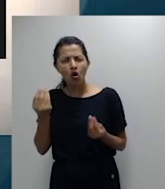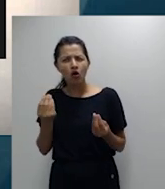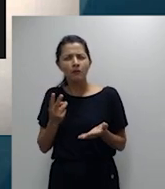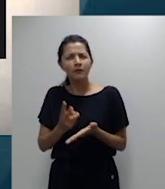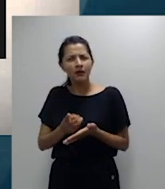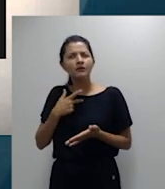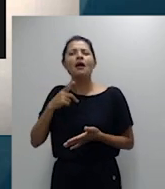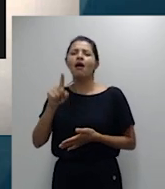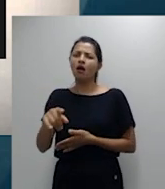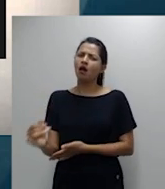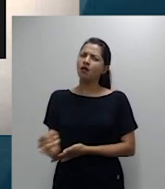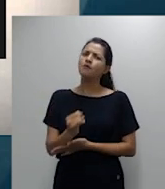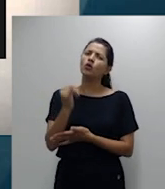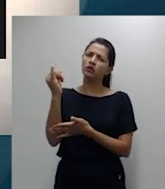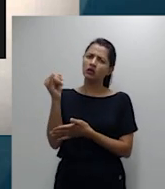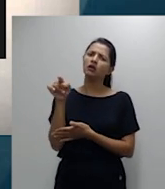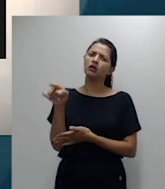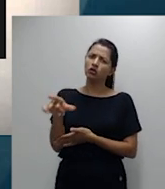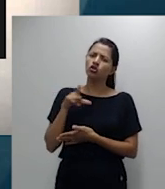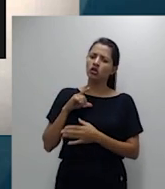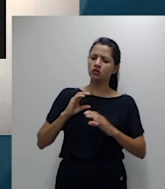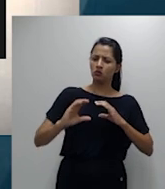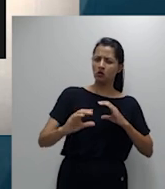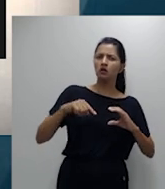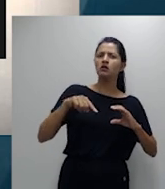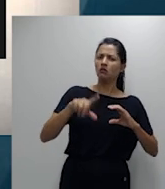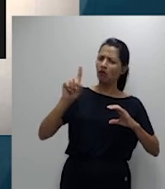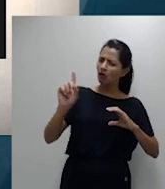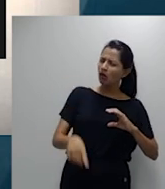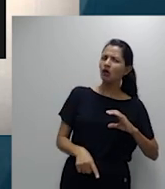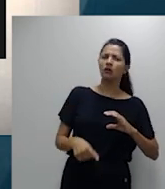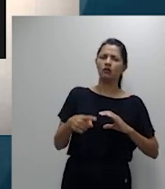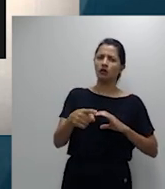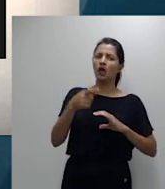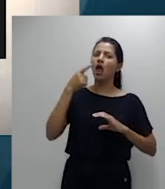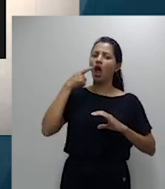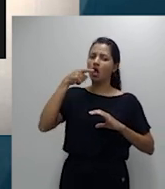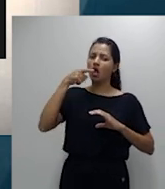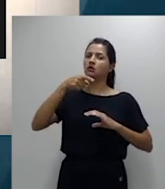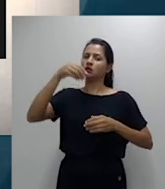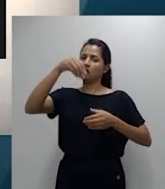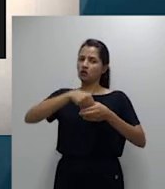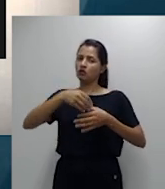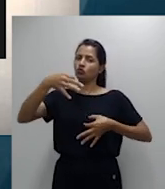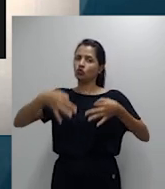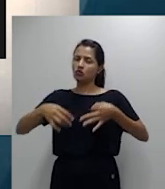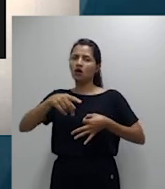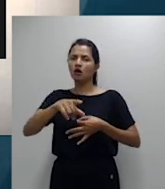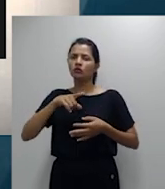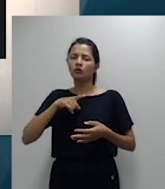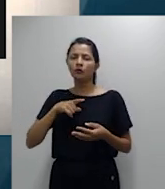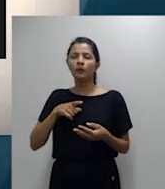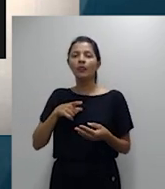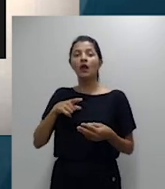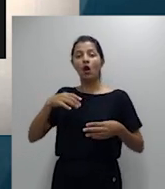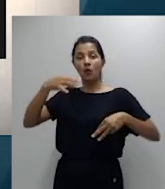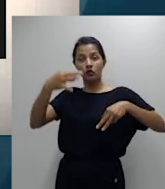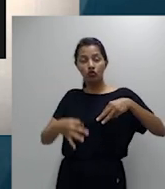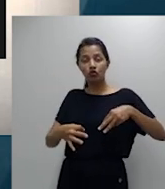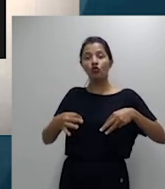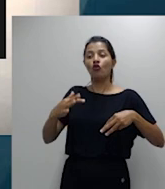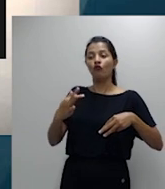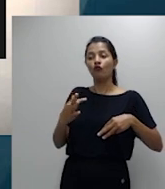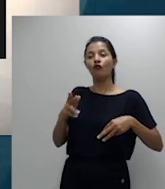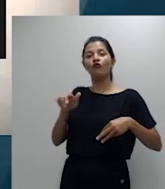essencial a efetivação da comunicação é isso que está julgado no paradigma os ministros fixe